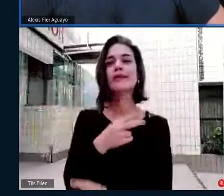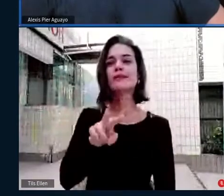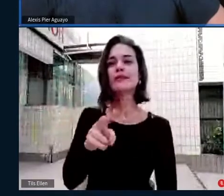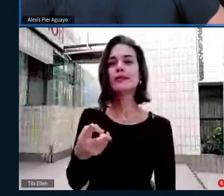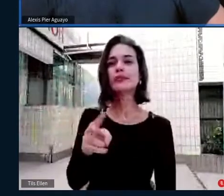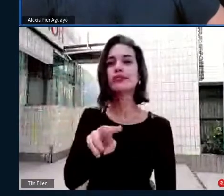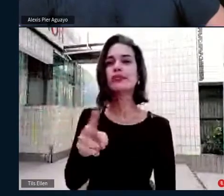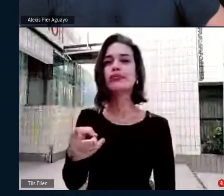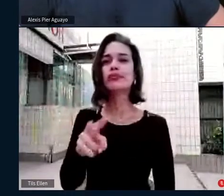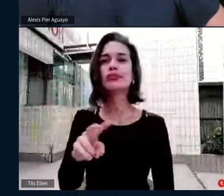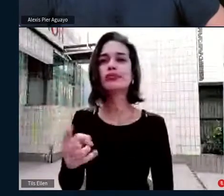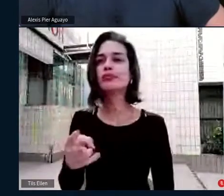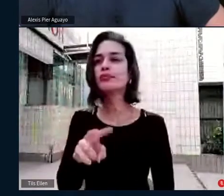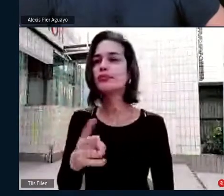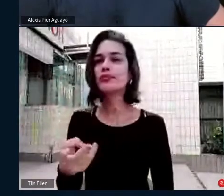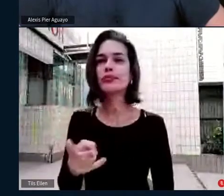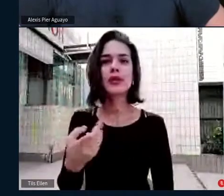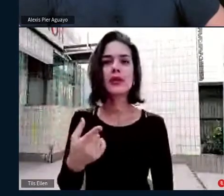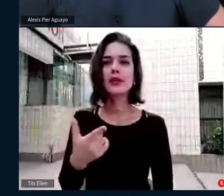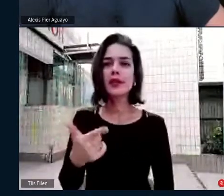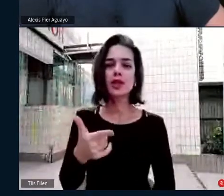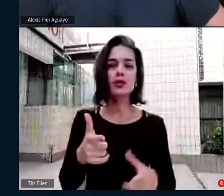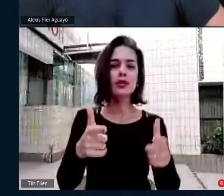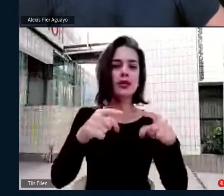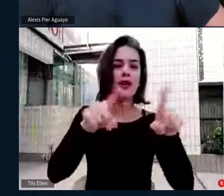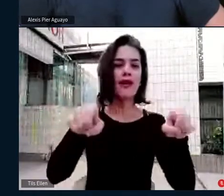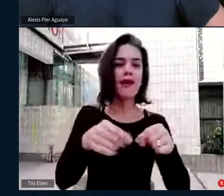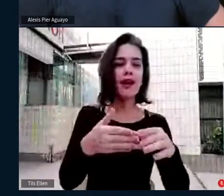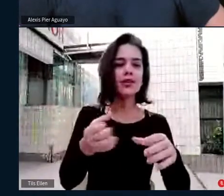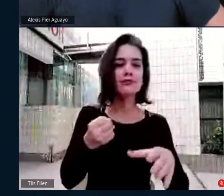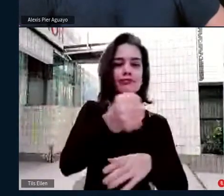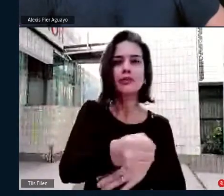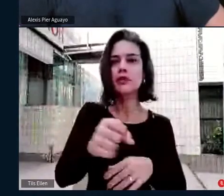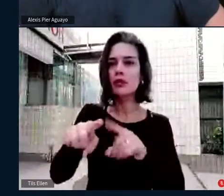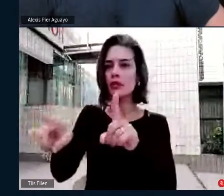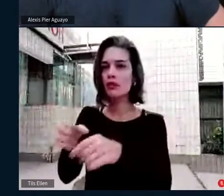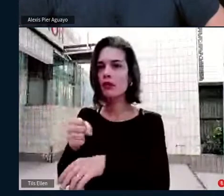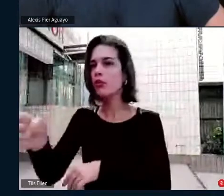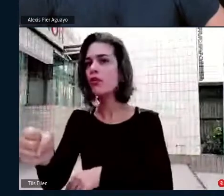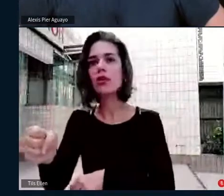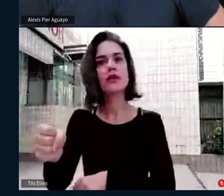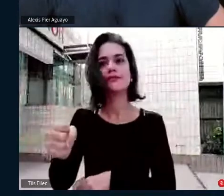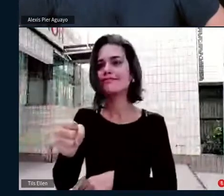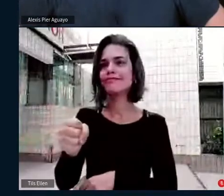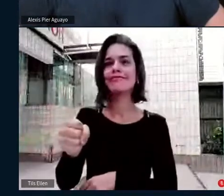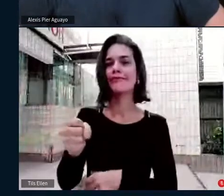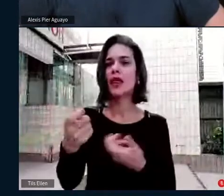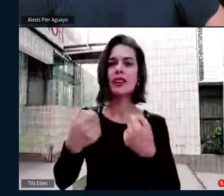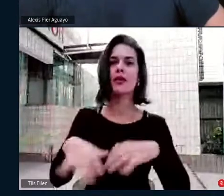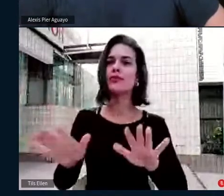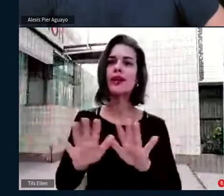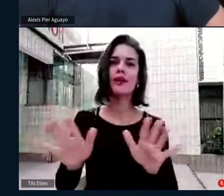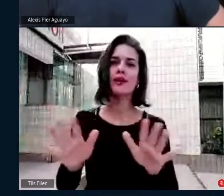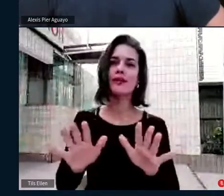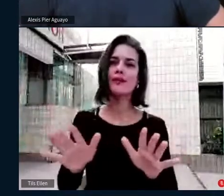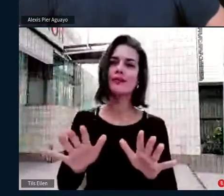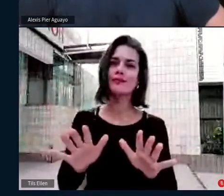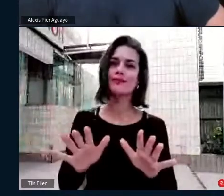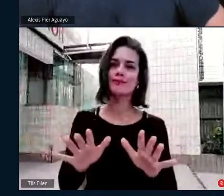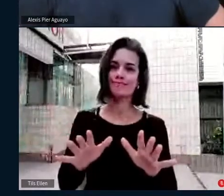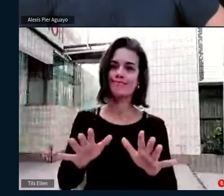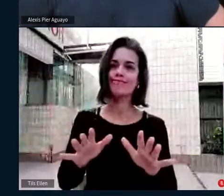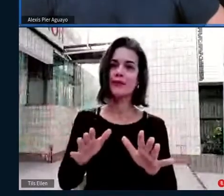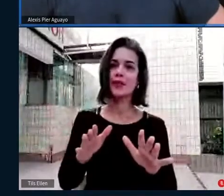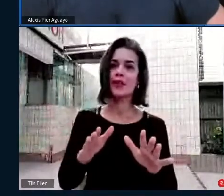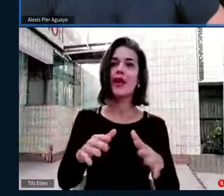que não cabe nas caixas. Nas caixinhas que a gente tem até hoje nos estudos da interpretação, que a gente e que é um contexto,